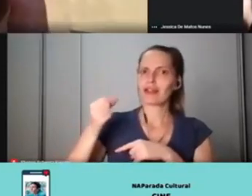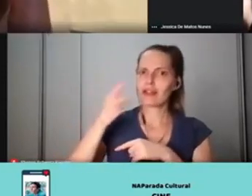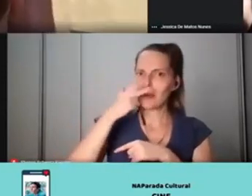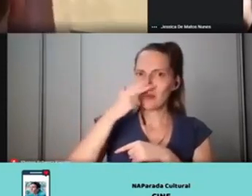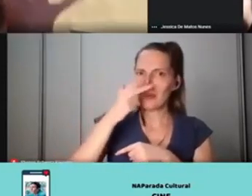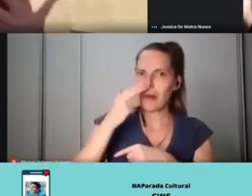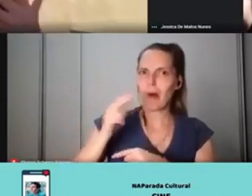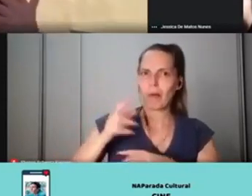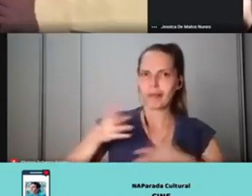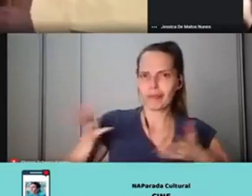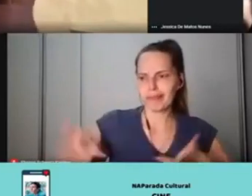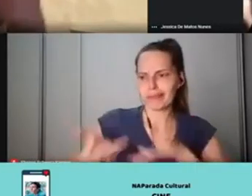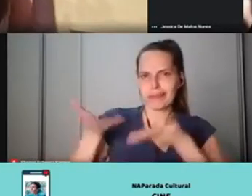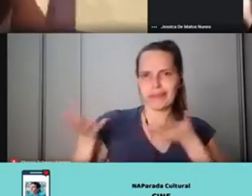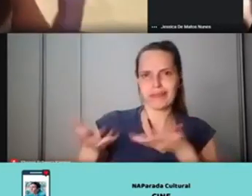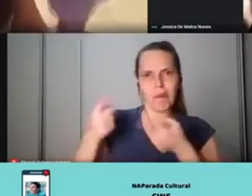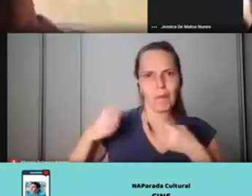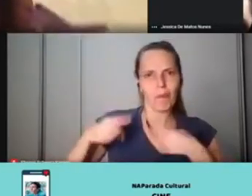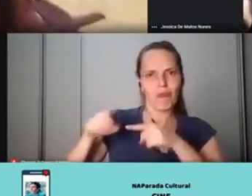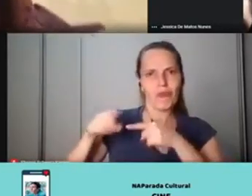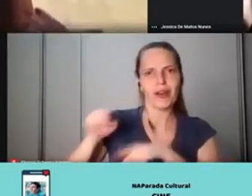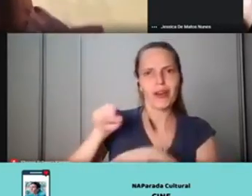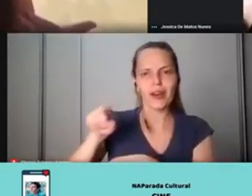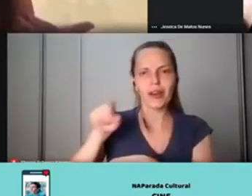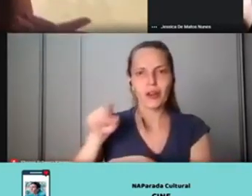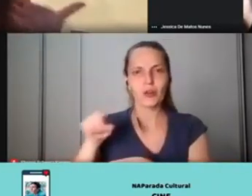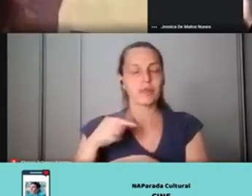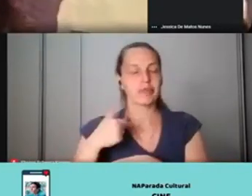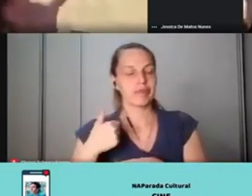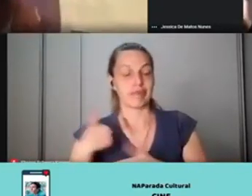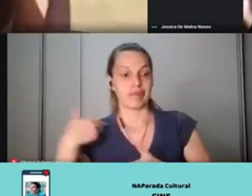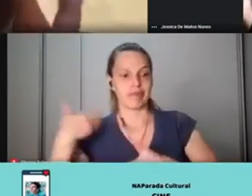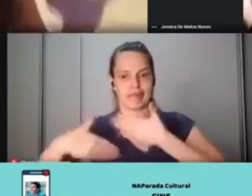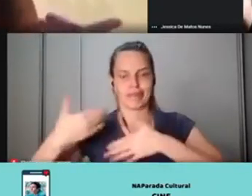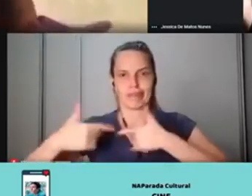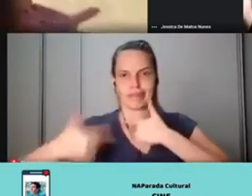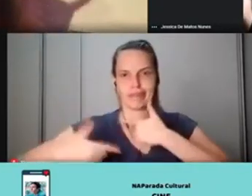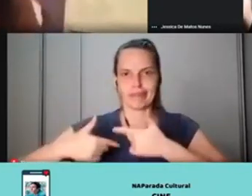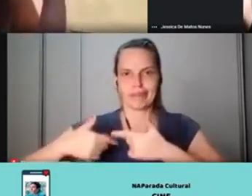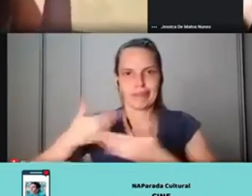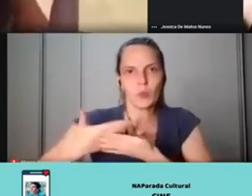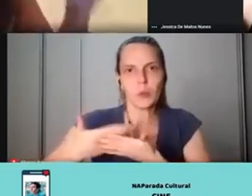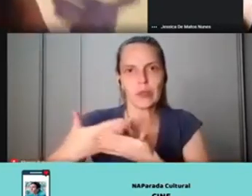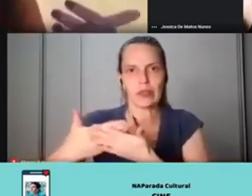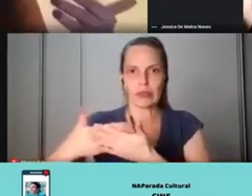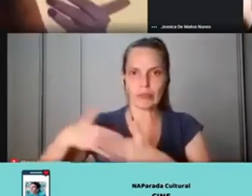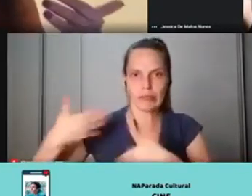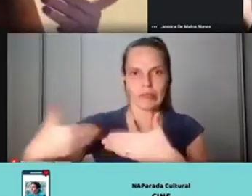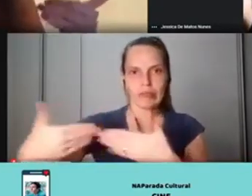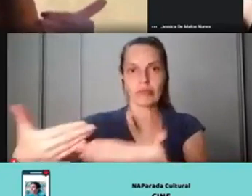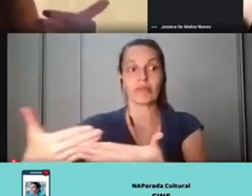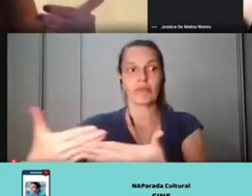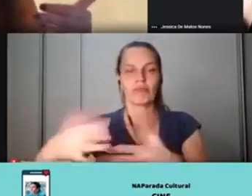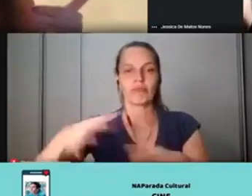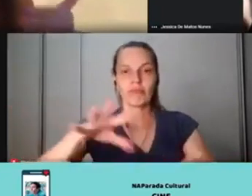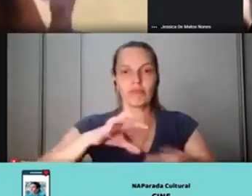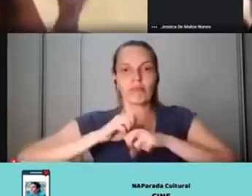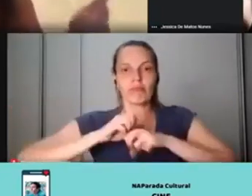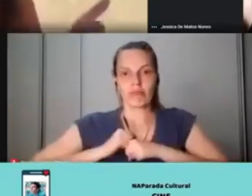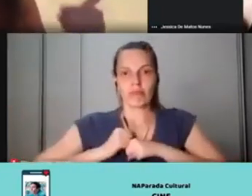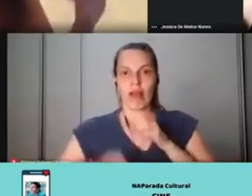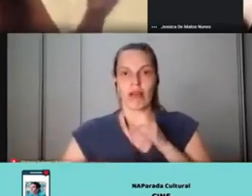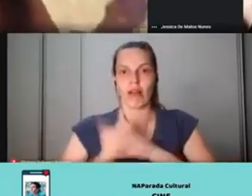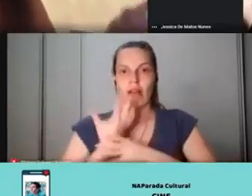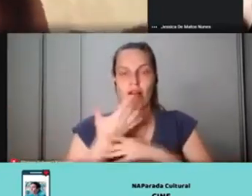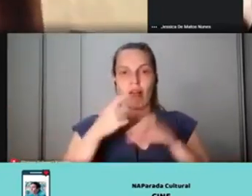foi construindo, tu foi construindo a tua independência e adquirindo outros aspectos, né? Como,